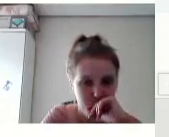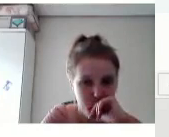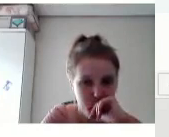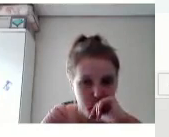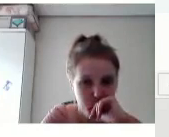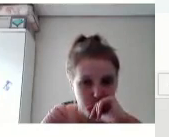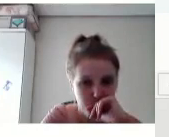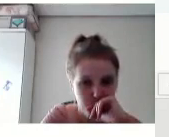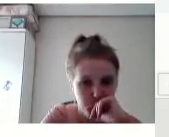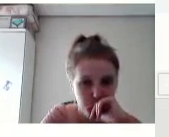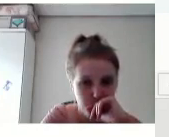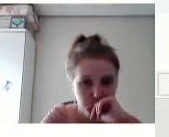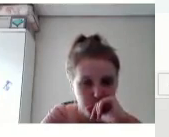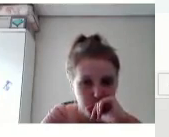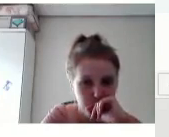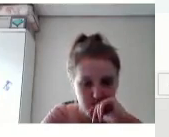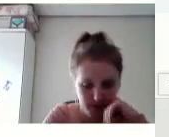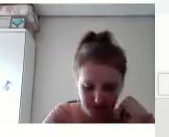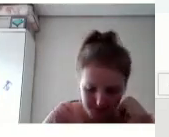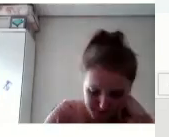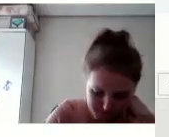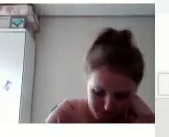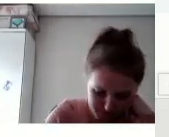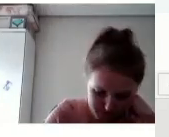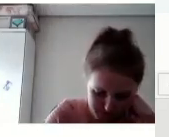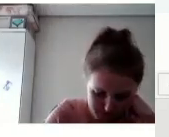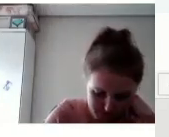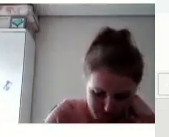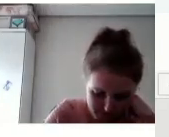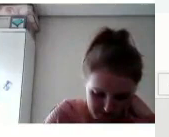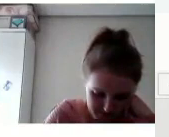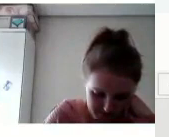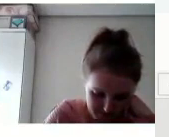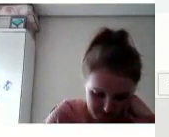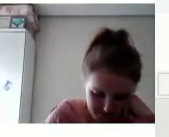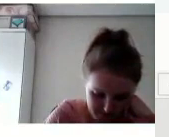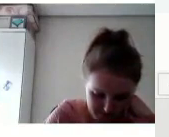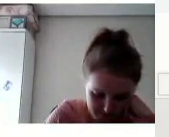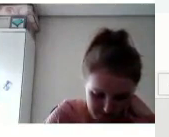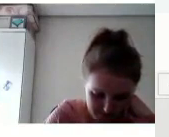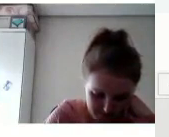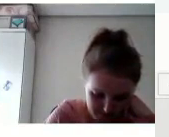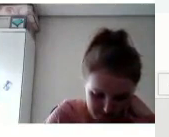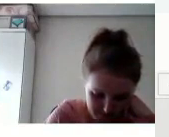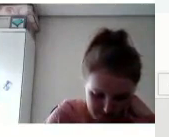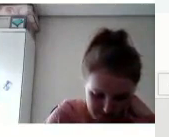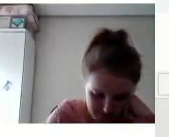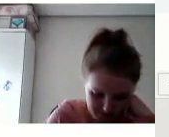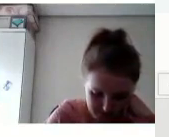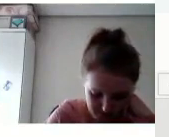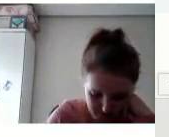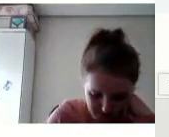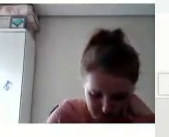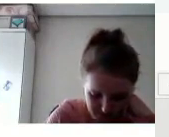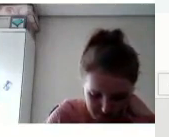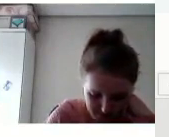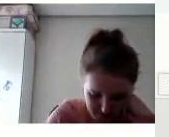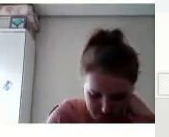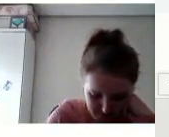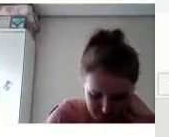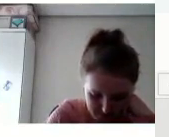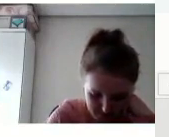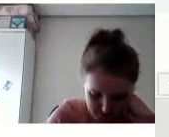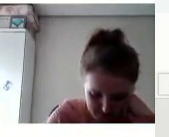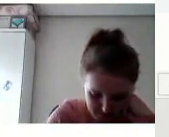tomado o gradiente dessa criatura aqui. Então eu tenho uma derivada espacial e eu tenho uma derivada temporal. Se vocês lembrarem lá